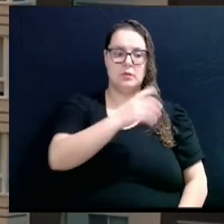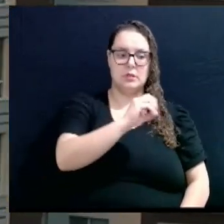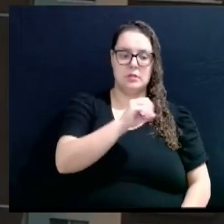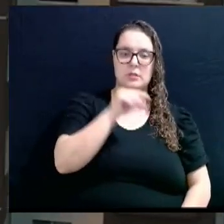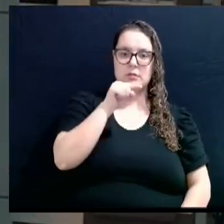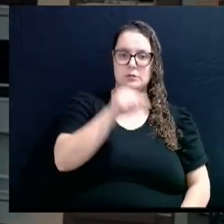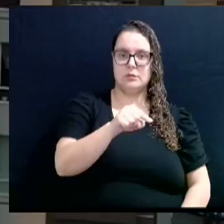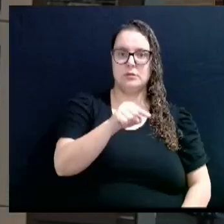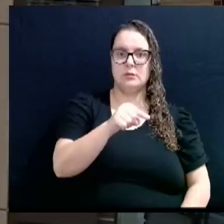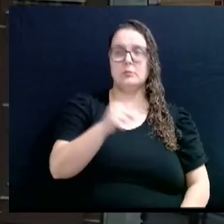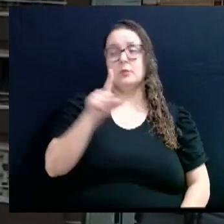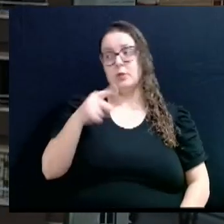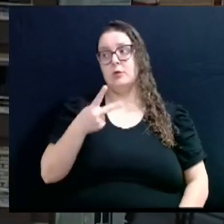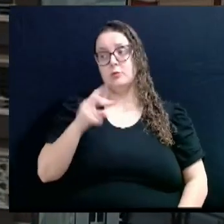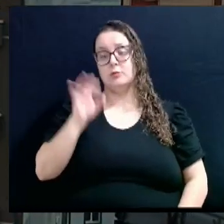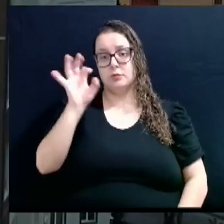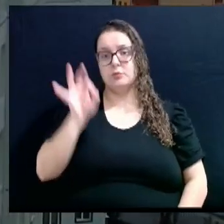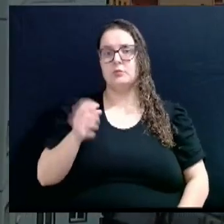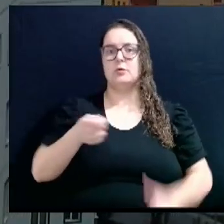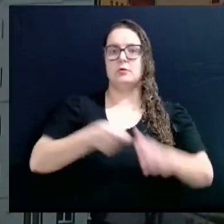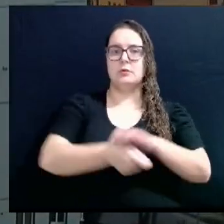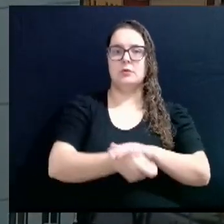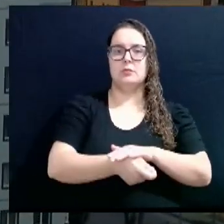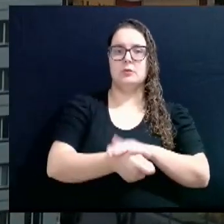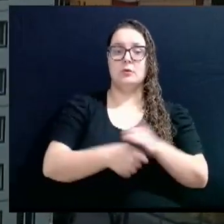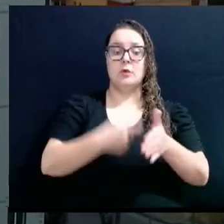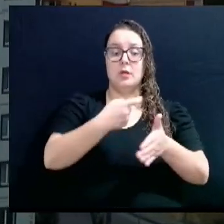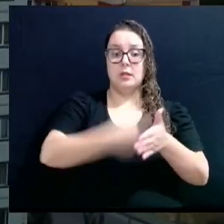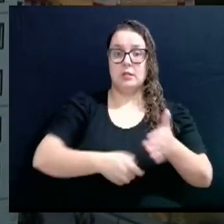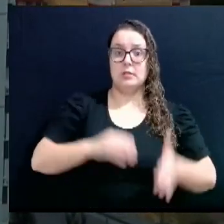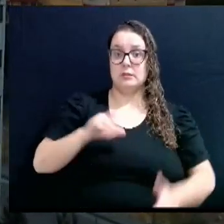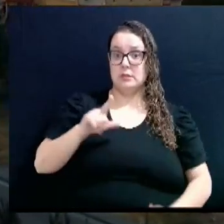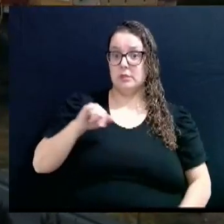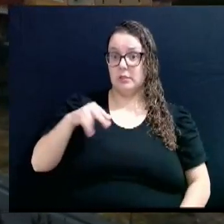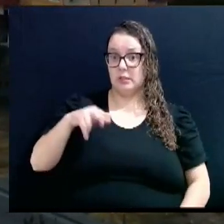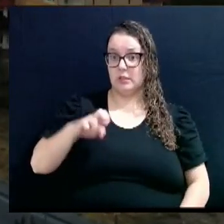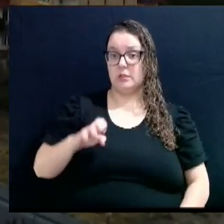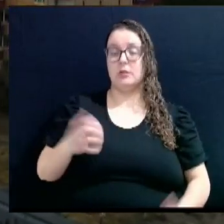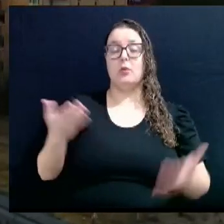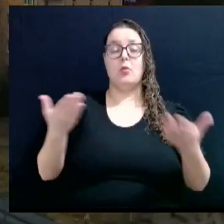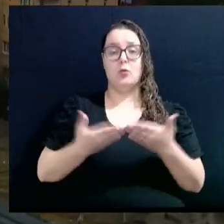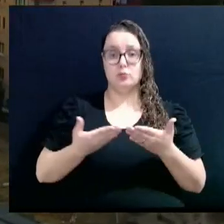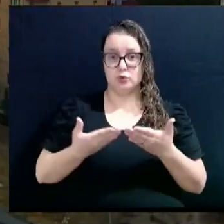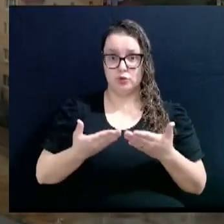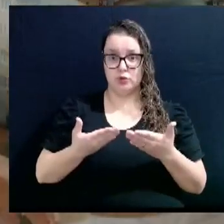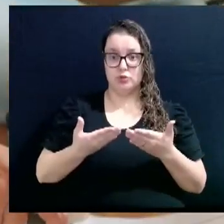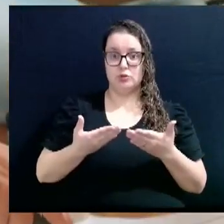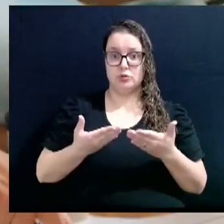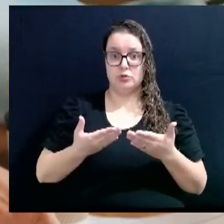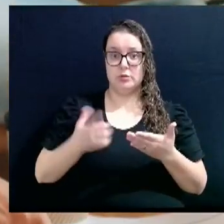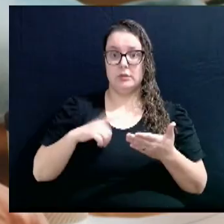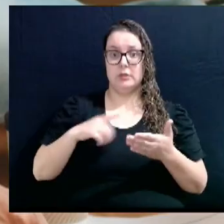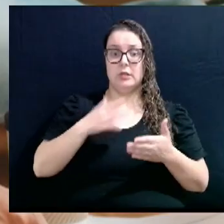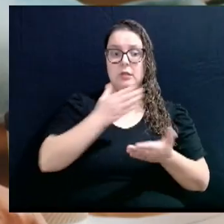20%, tá? Com a taxa Selic hoje, você tem uma parcela em média